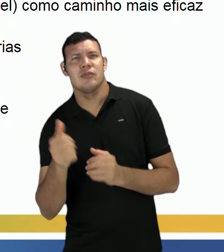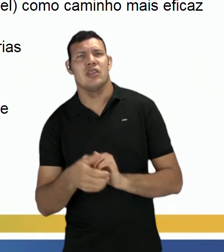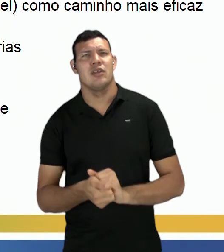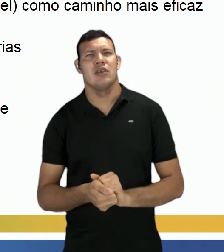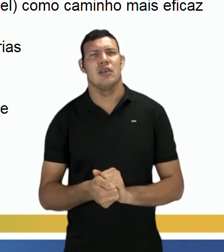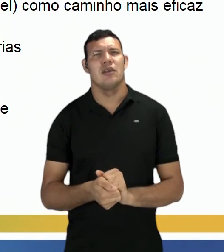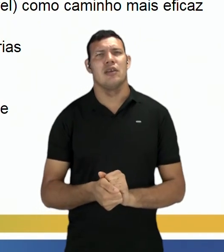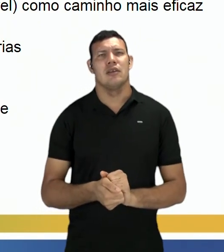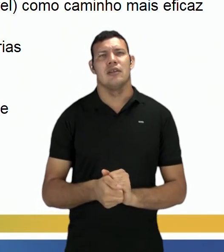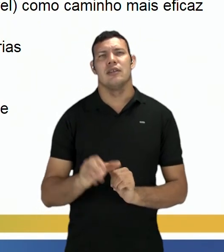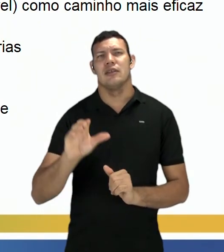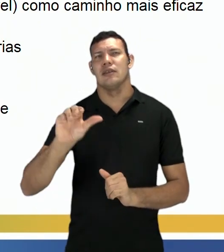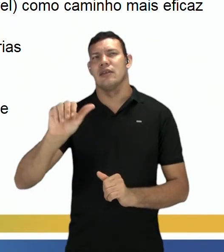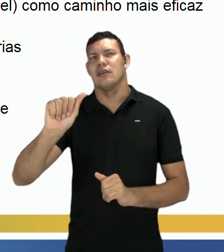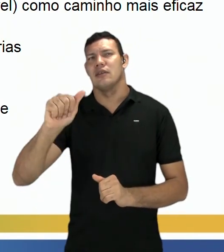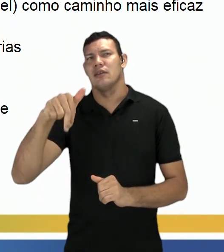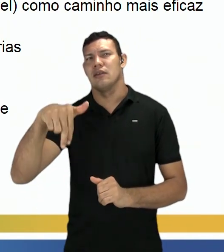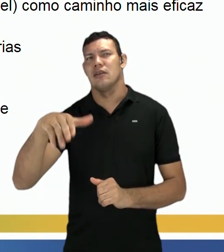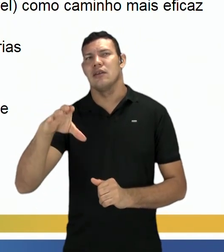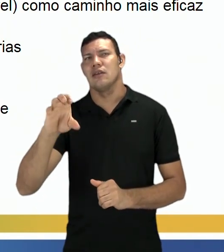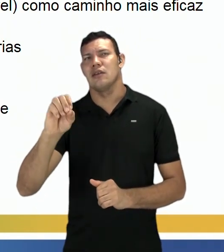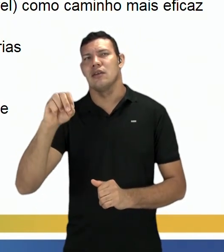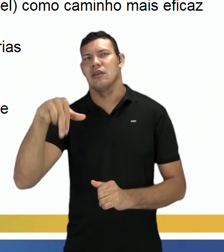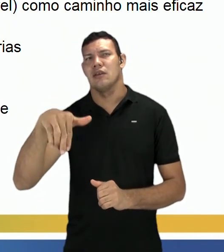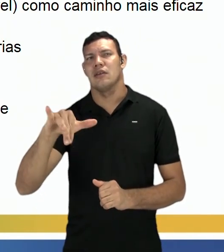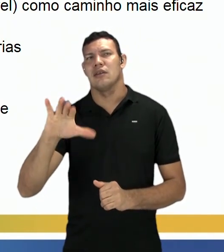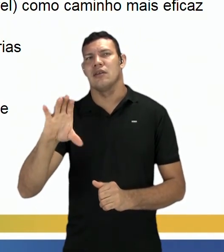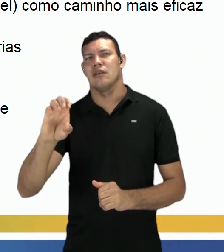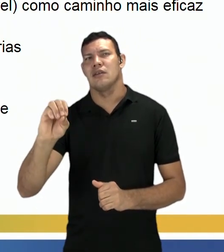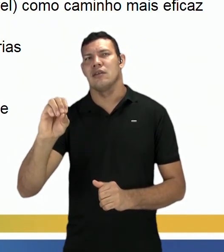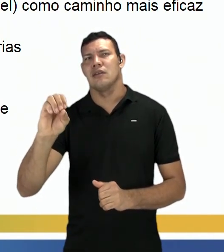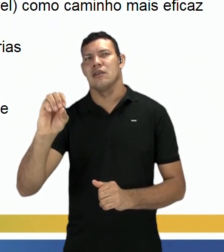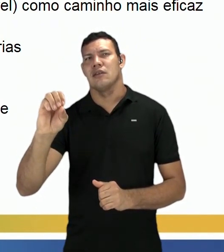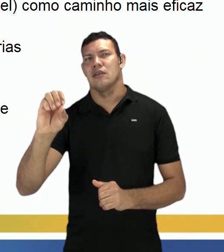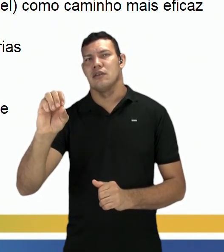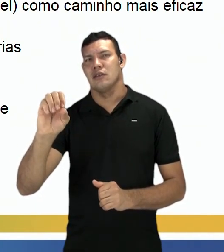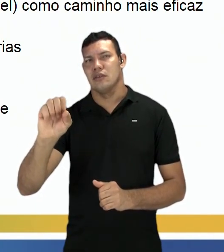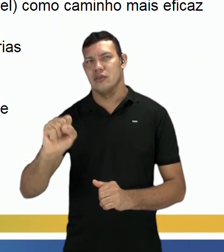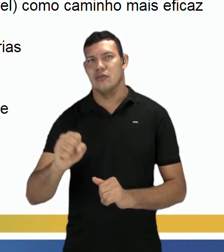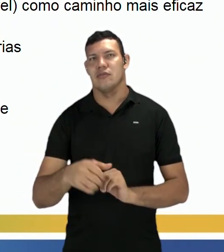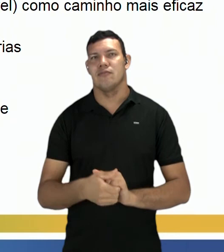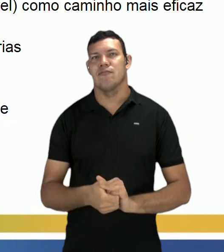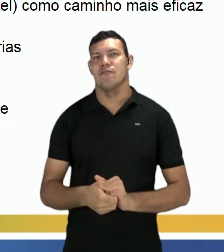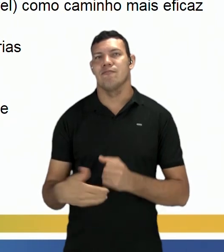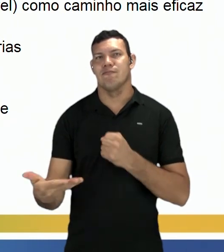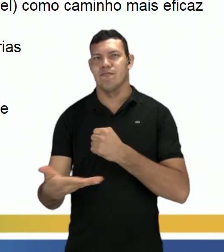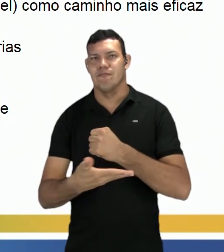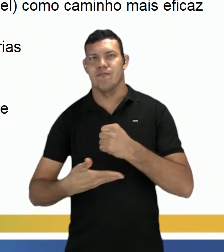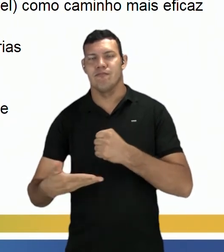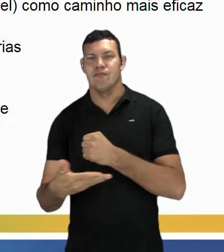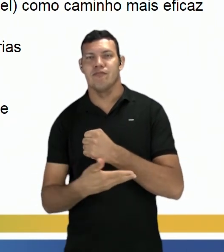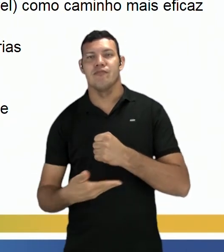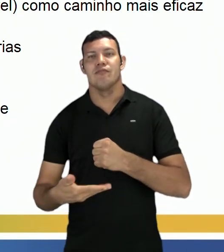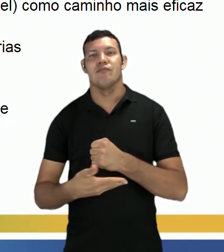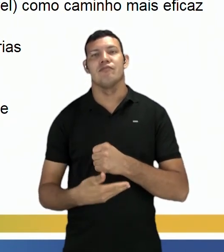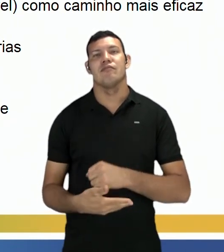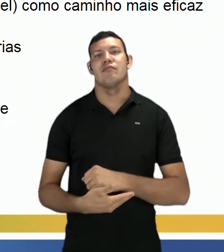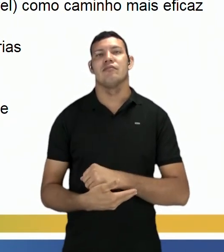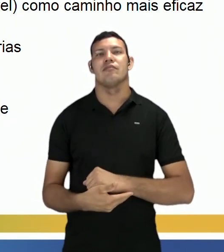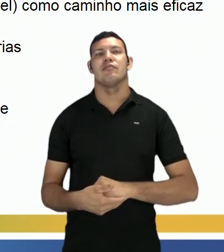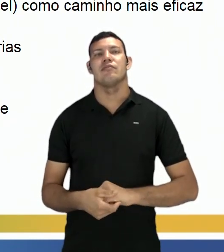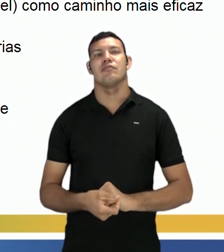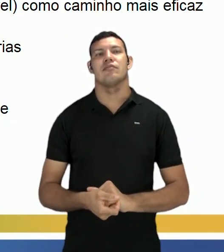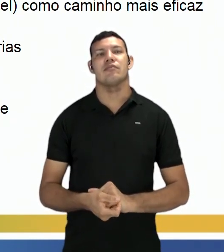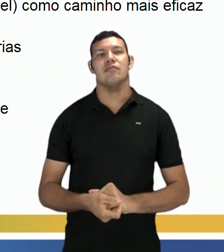aqui, né? Esses conhecimentos fixos estão lá na modernidade. Também não é a genética. A B: contribuir